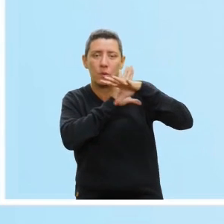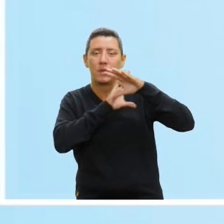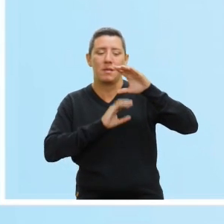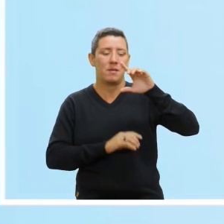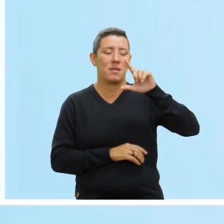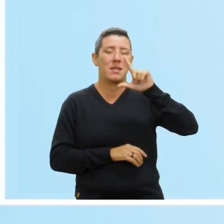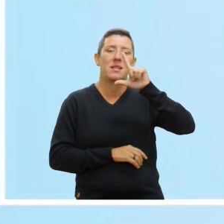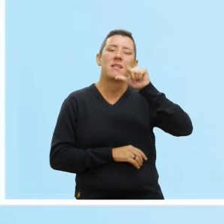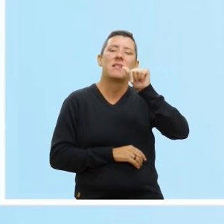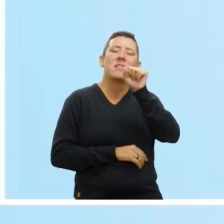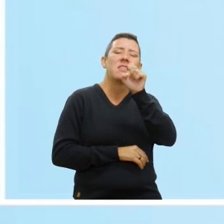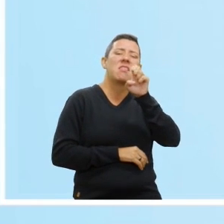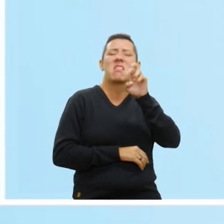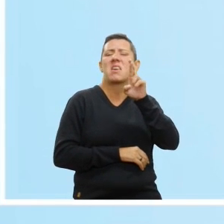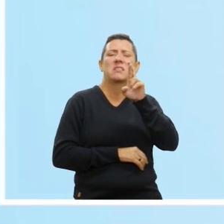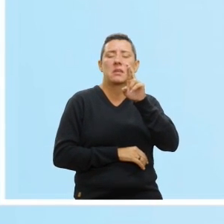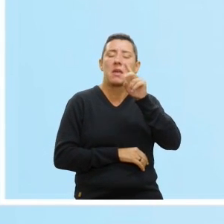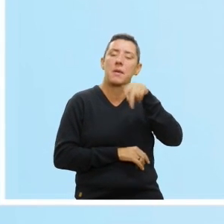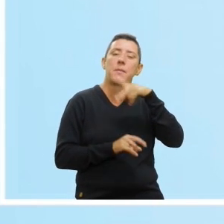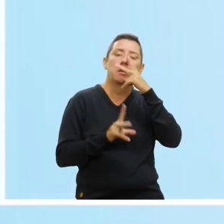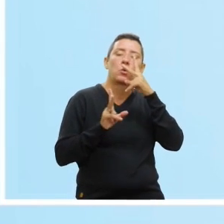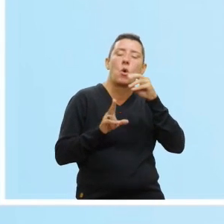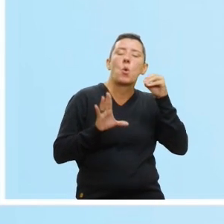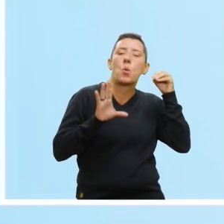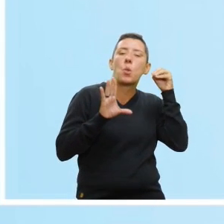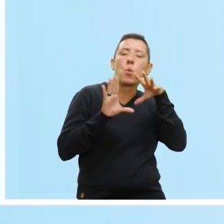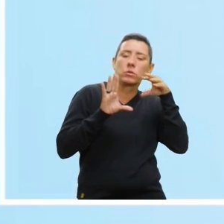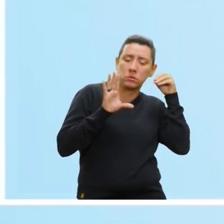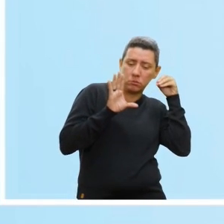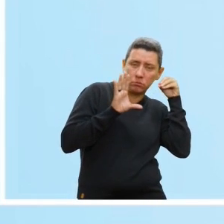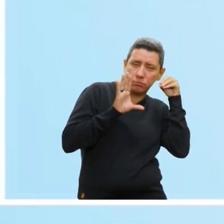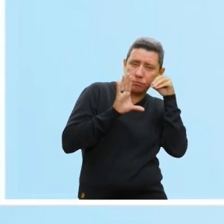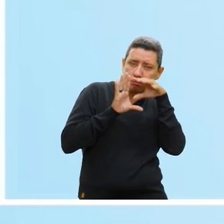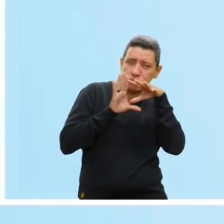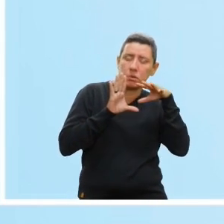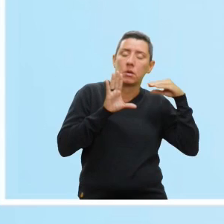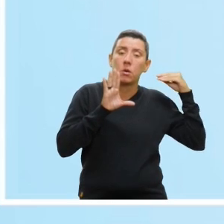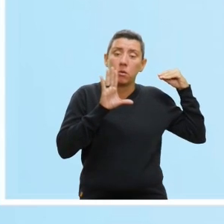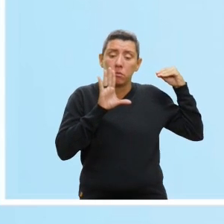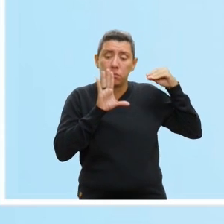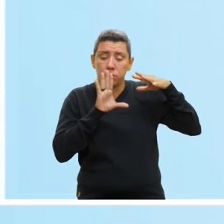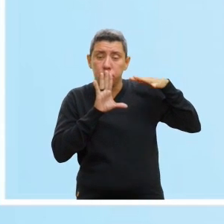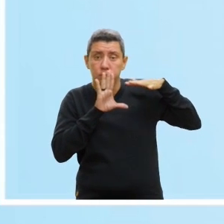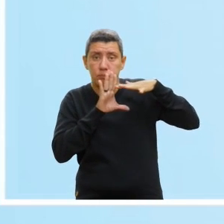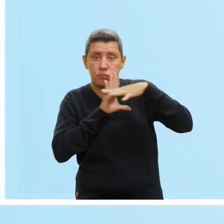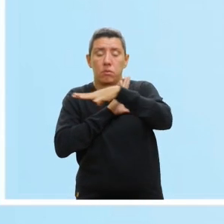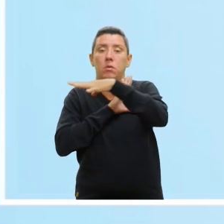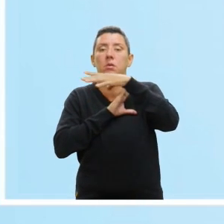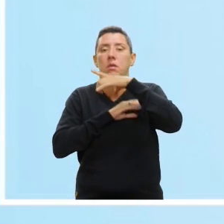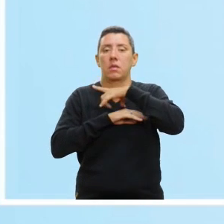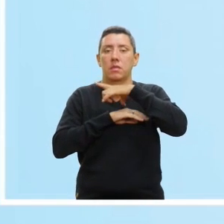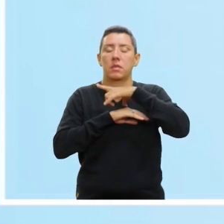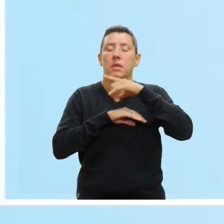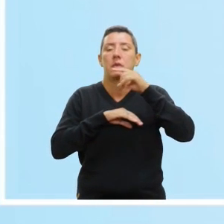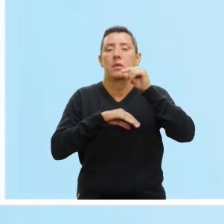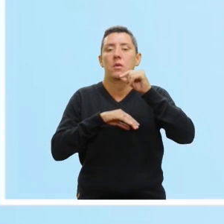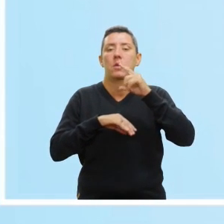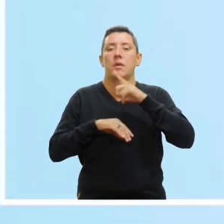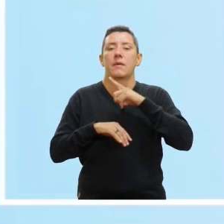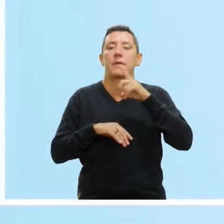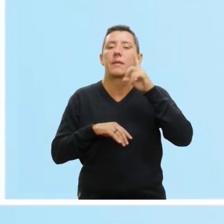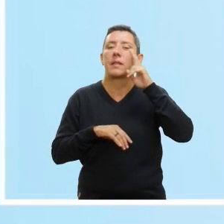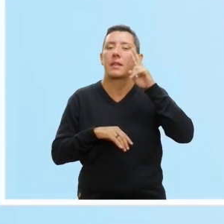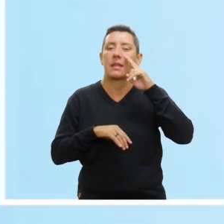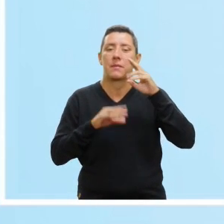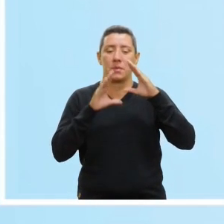uma onda eletromagnética. A luz ela tem um campo elétrico, tem um campo magnético. A gente fala muito de lambda. O